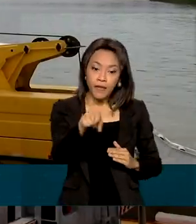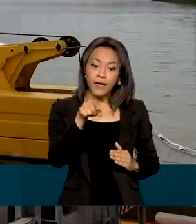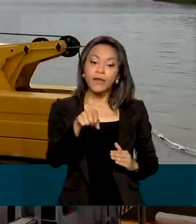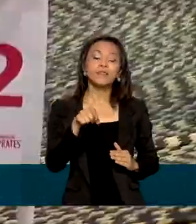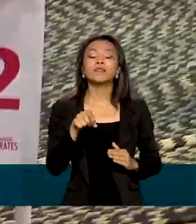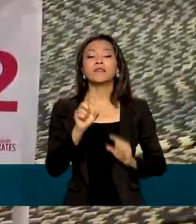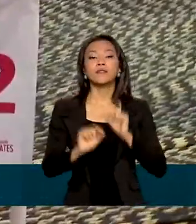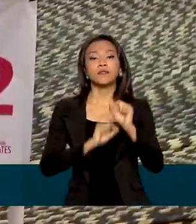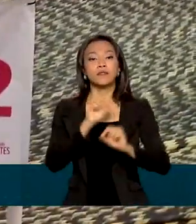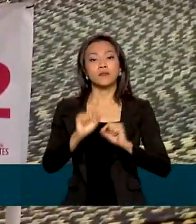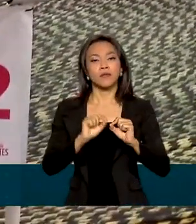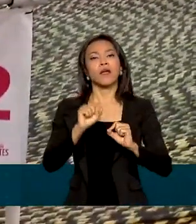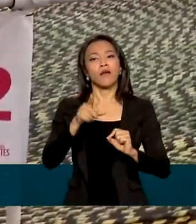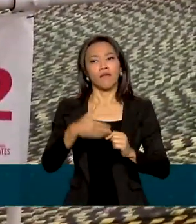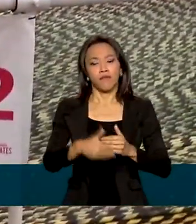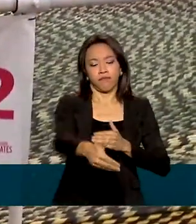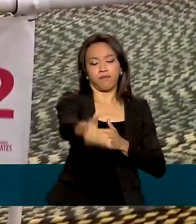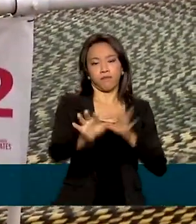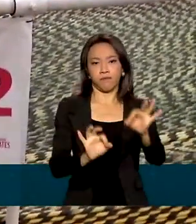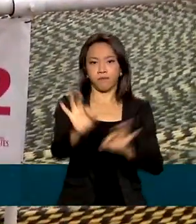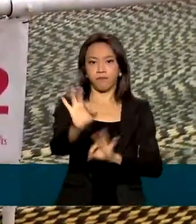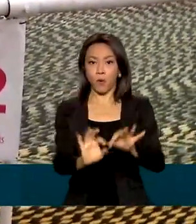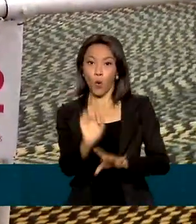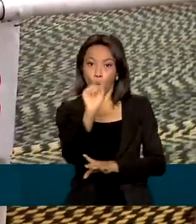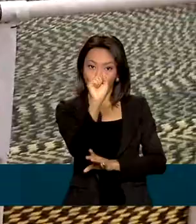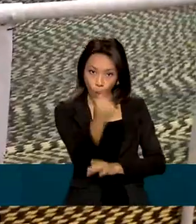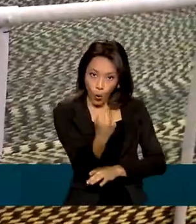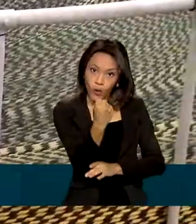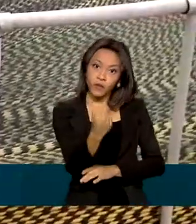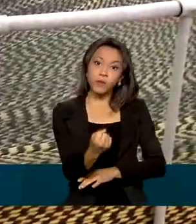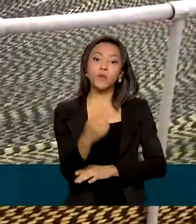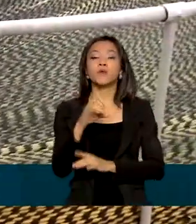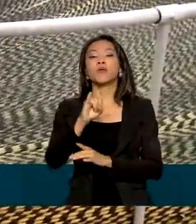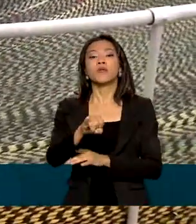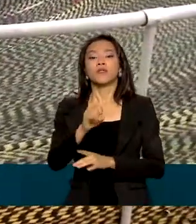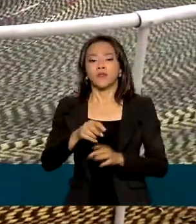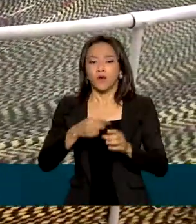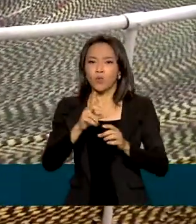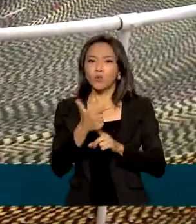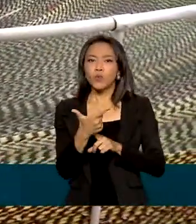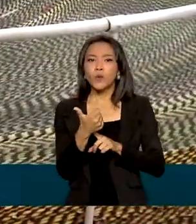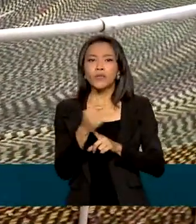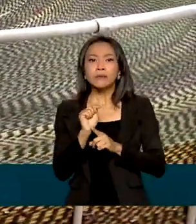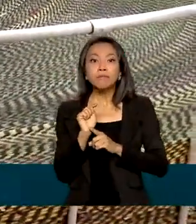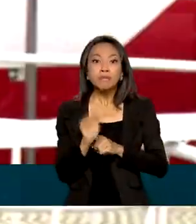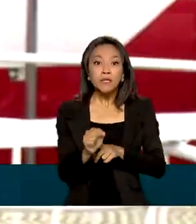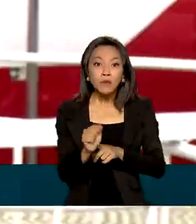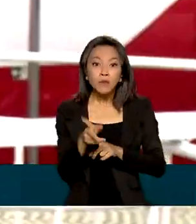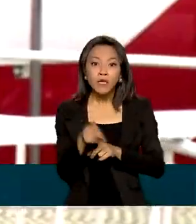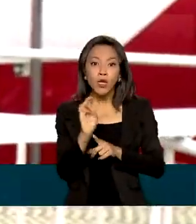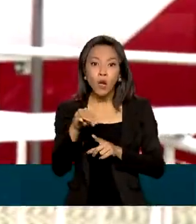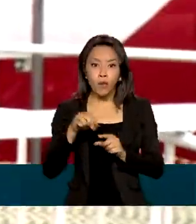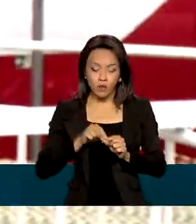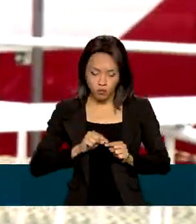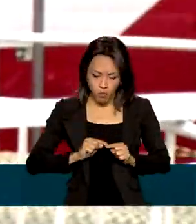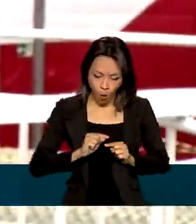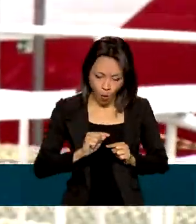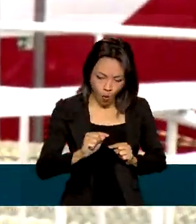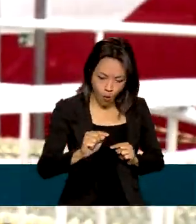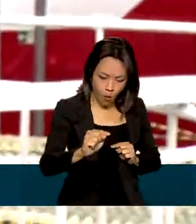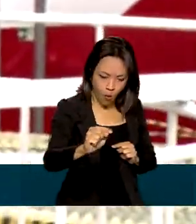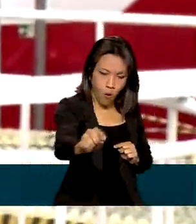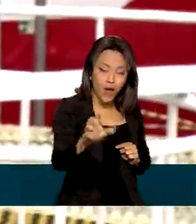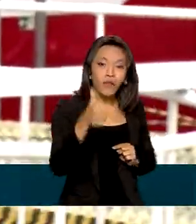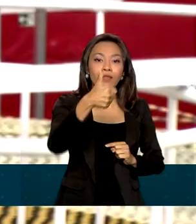Sustentável prevê a construção de oito infovias com 12 mil quilômetros de cabo de fibra ótica. Serão 10 milhões